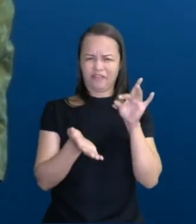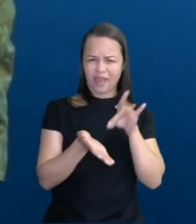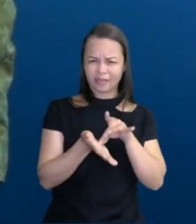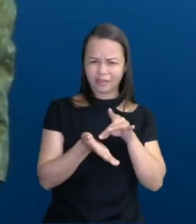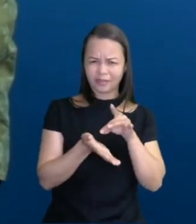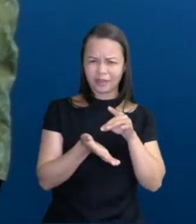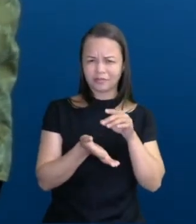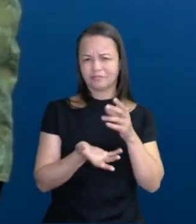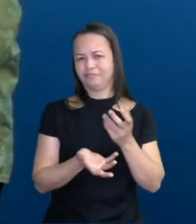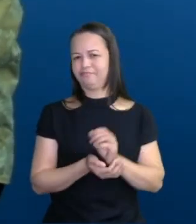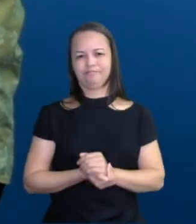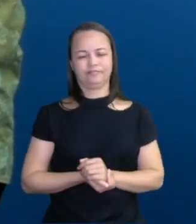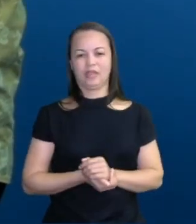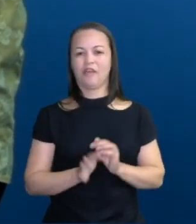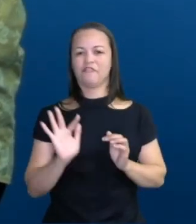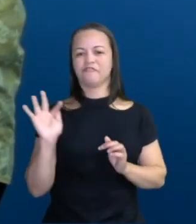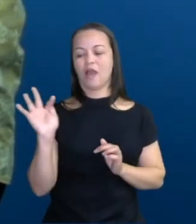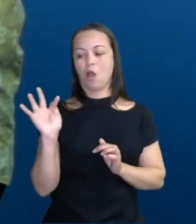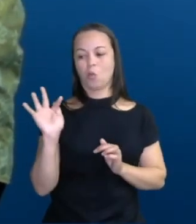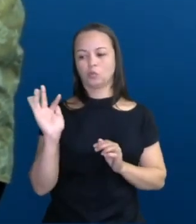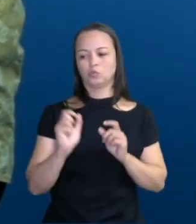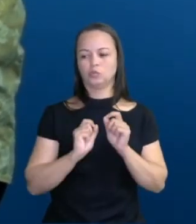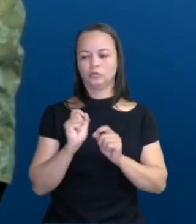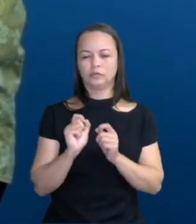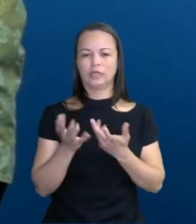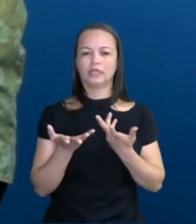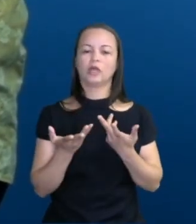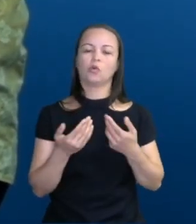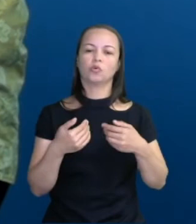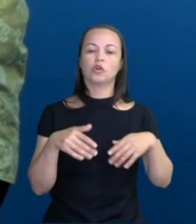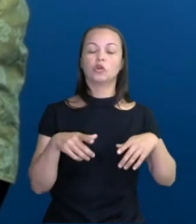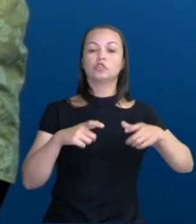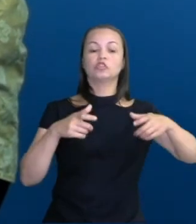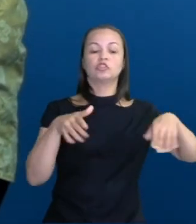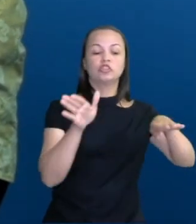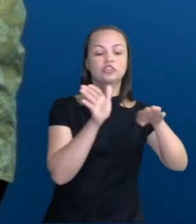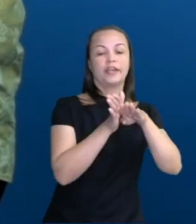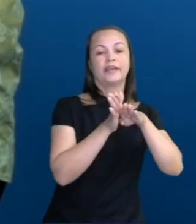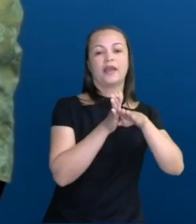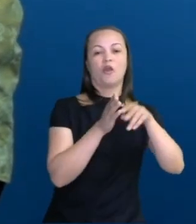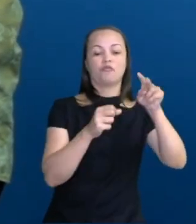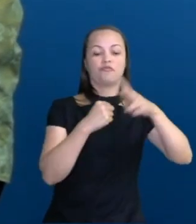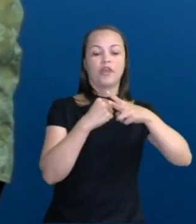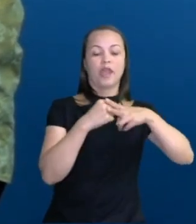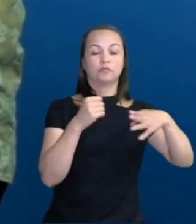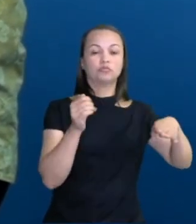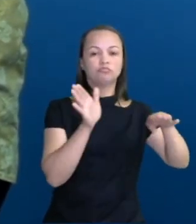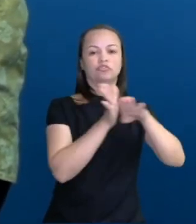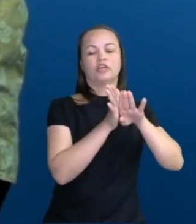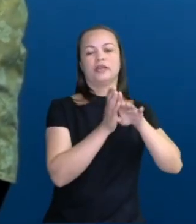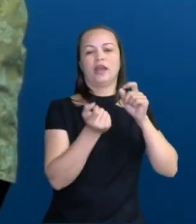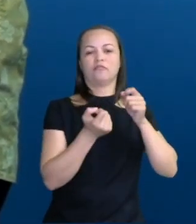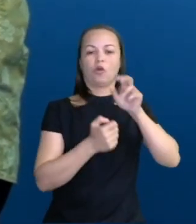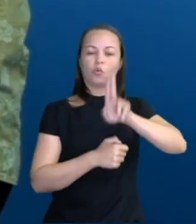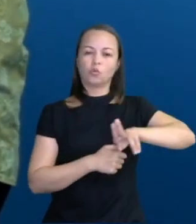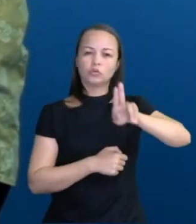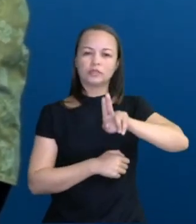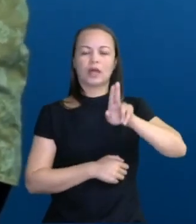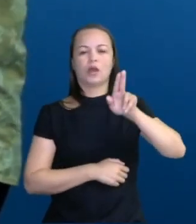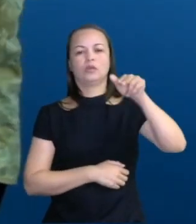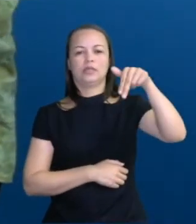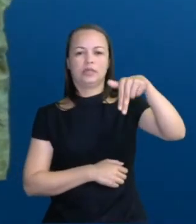quem chega chega a algum lugar então com o verbo chegar nós sempre vamos utilizar a preposição